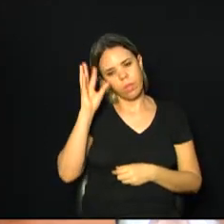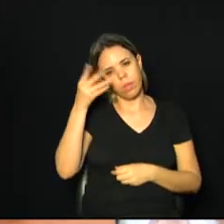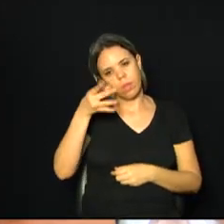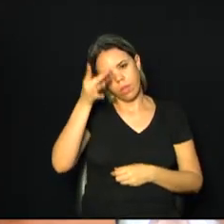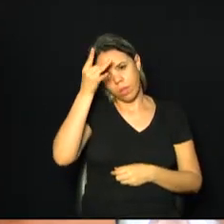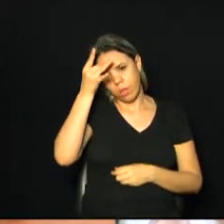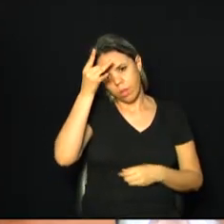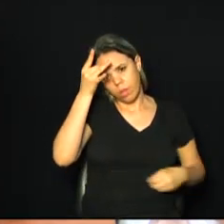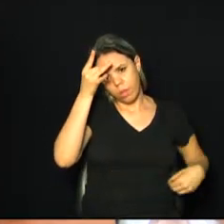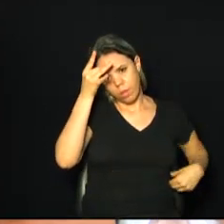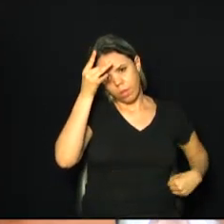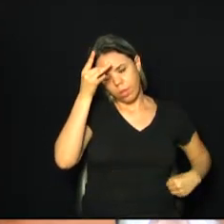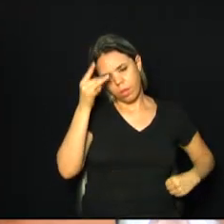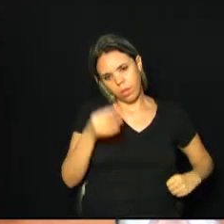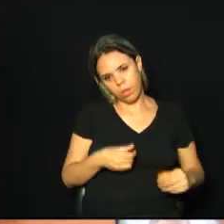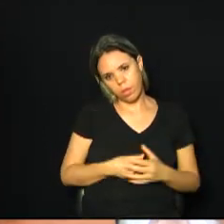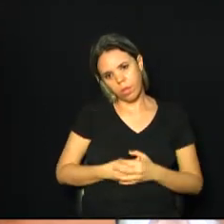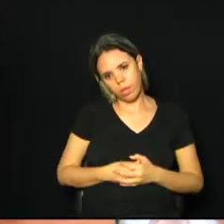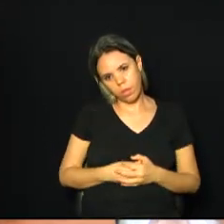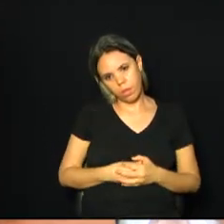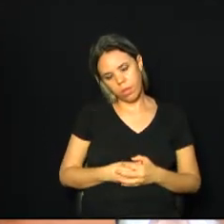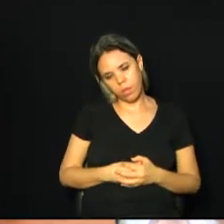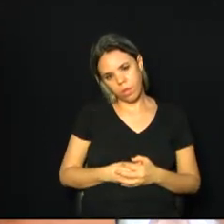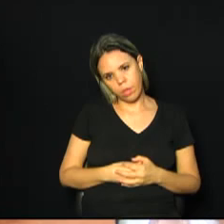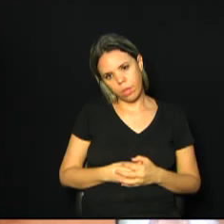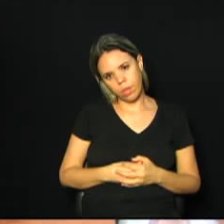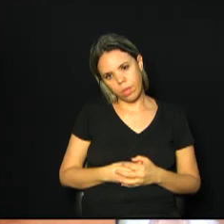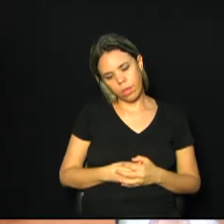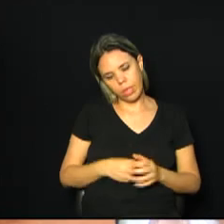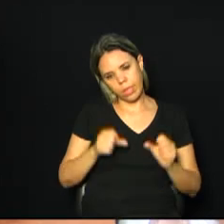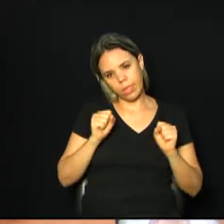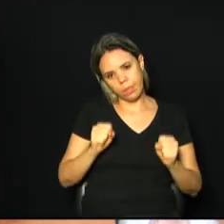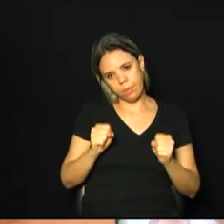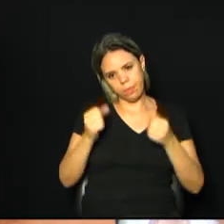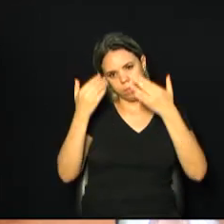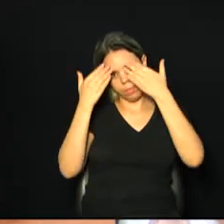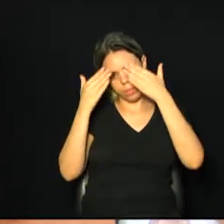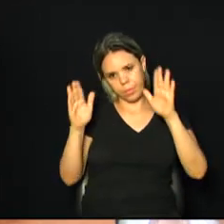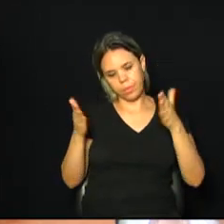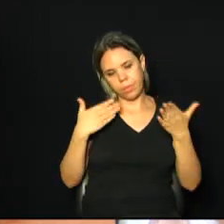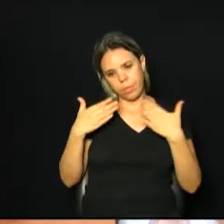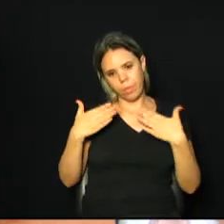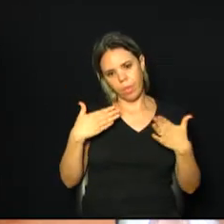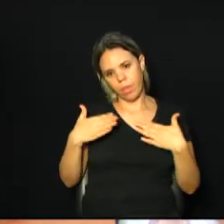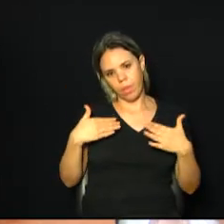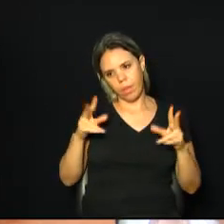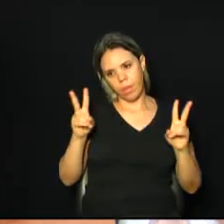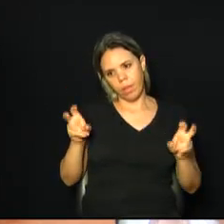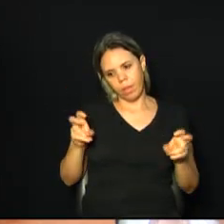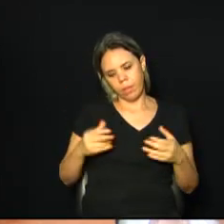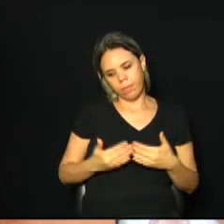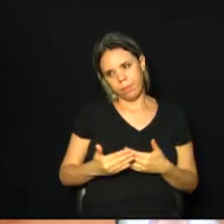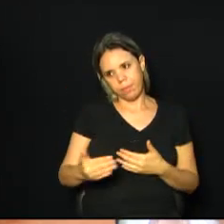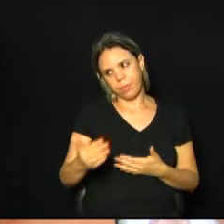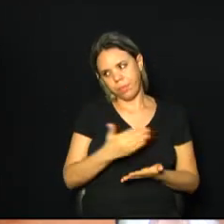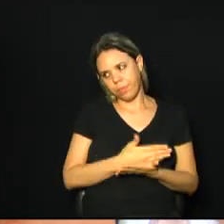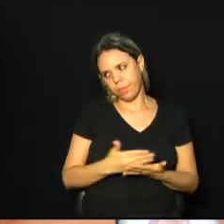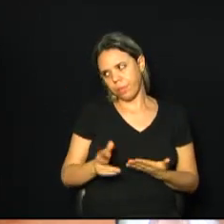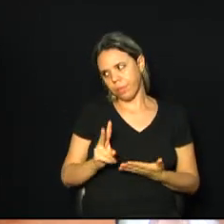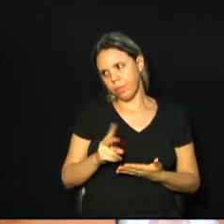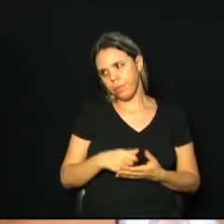absorver isso, e digo até mais, que possa abrir os debates para esse assunto, e daqui para frente começar a